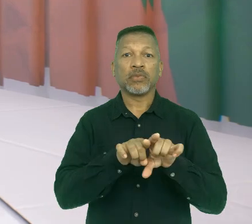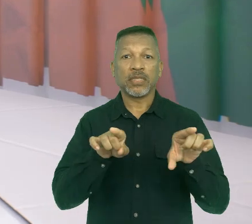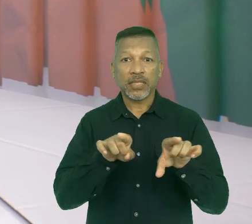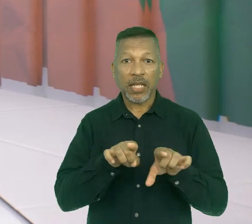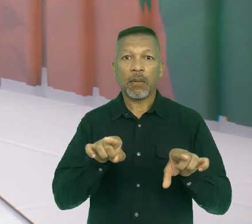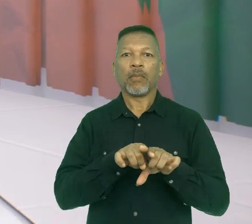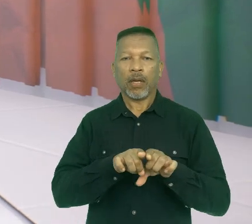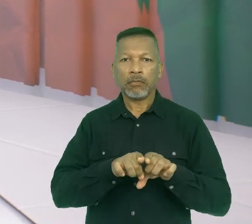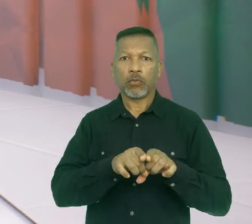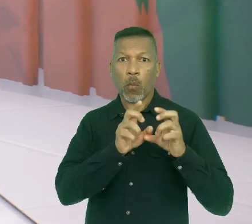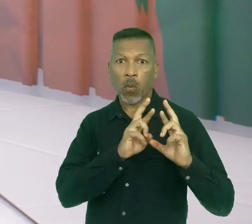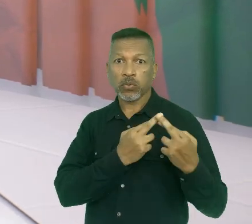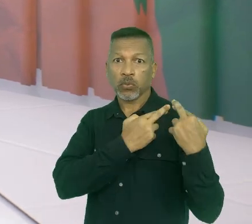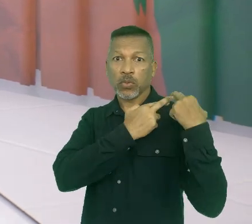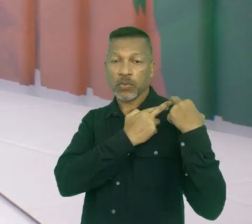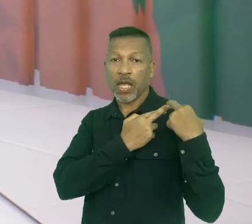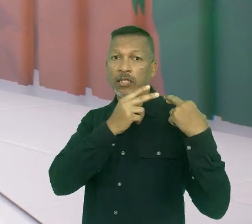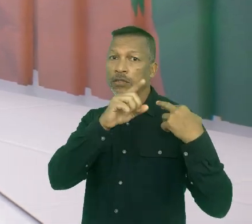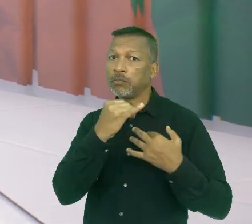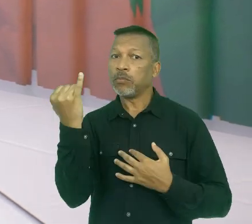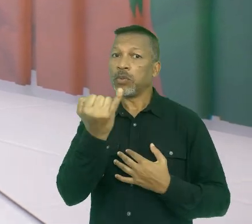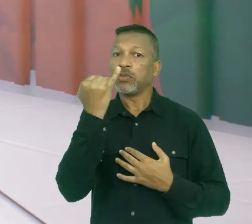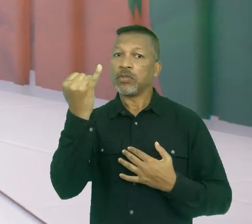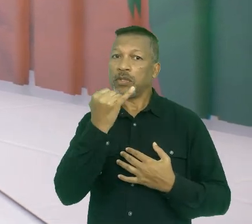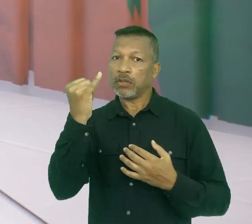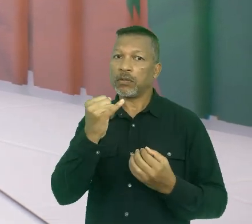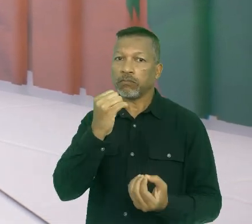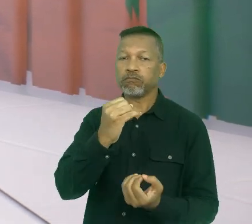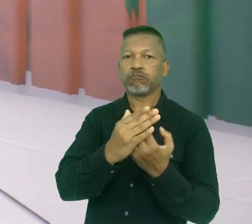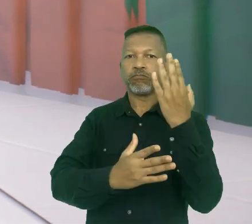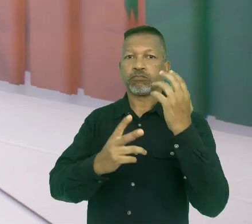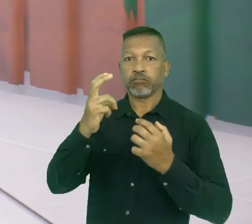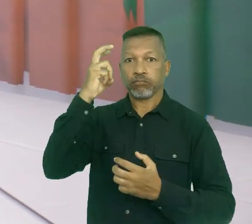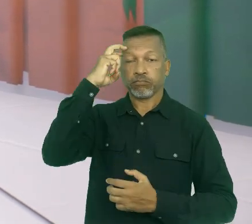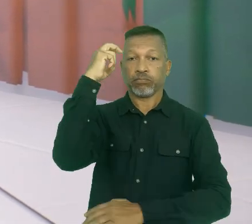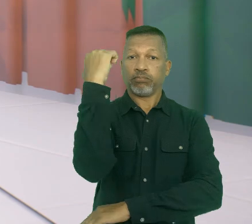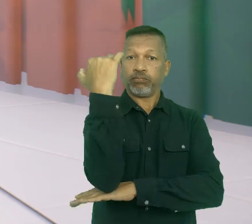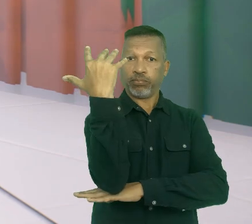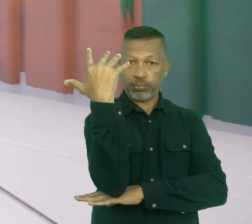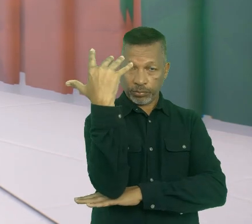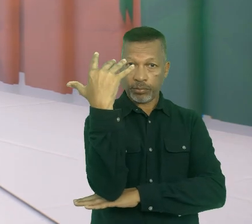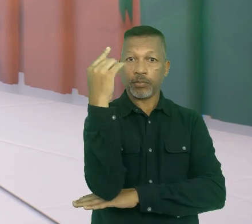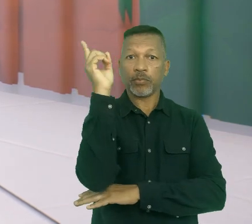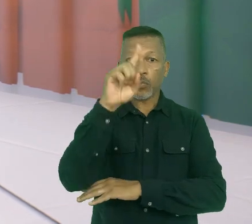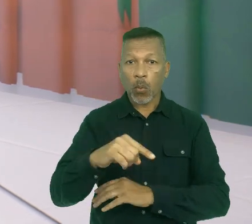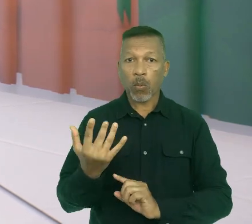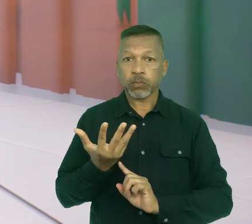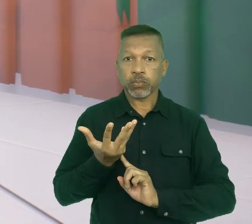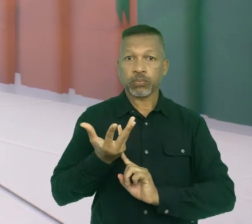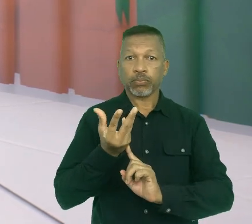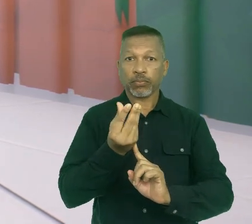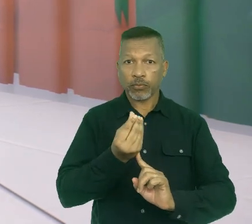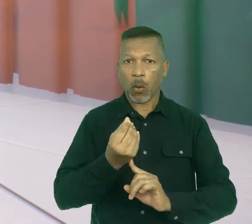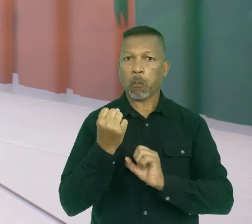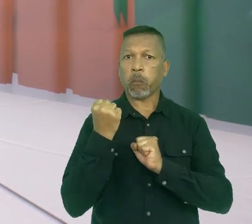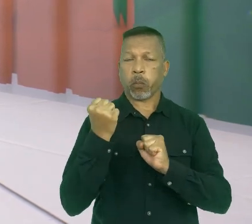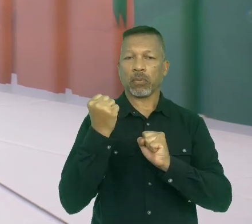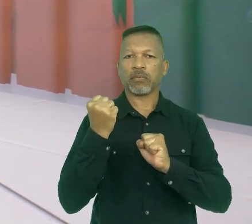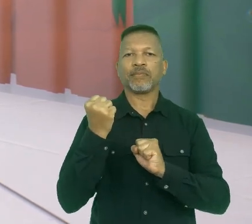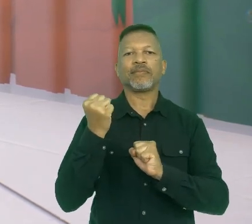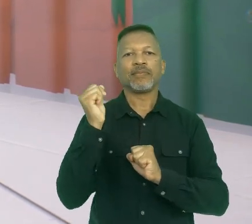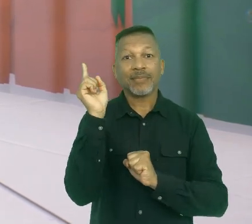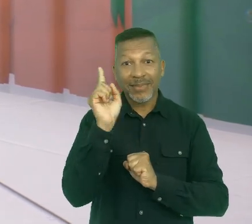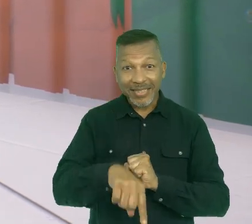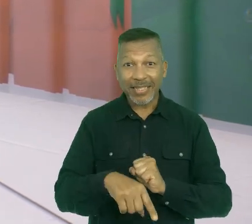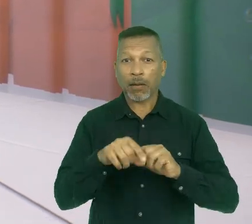música também desempenha um papel fundamental na construção cultural de Ipatinga, como uma das expressões artísticas